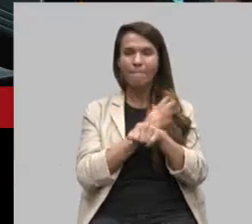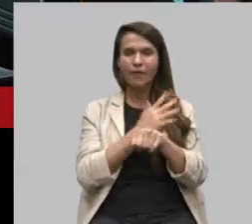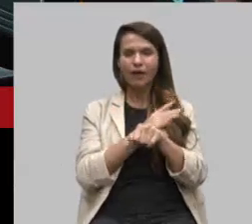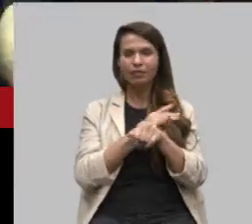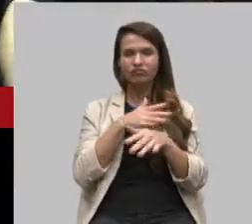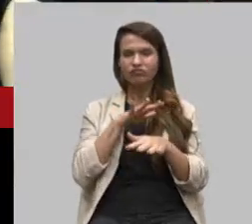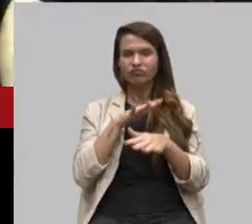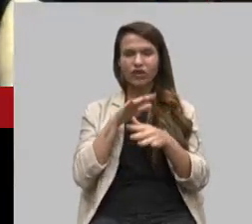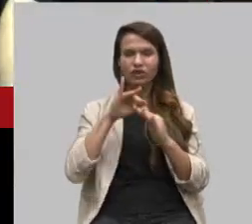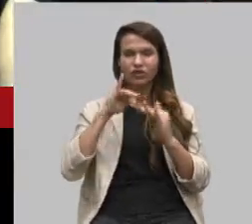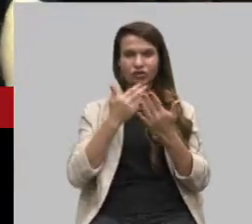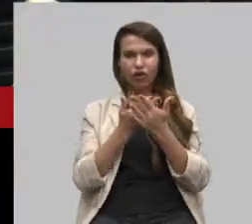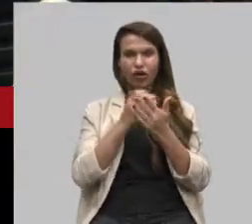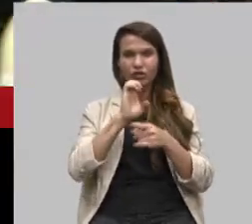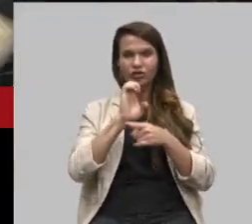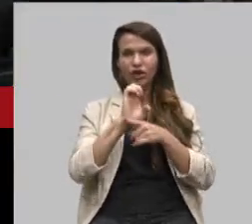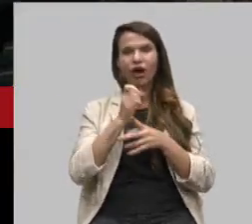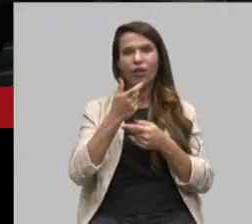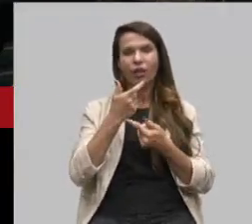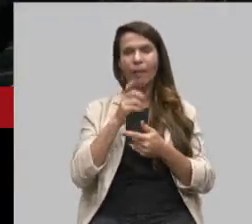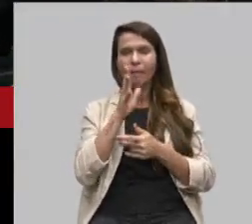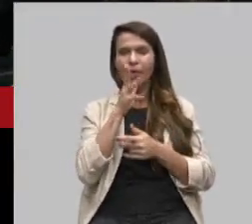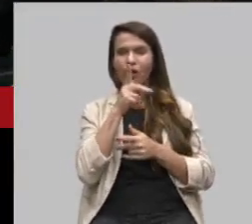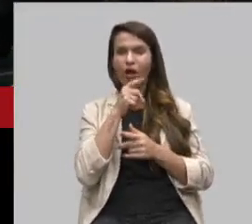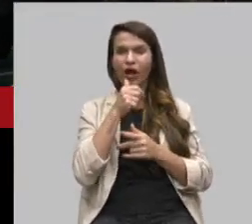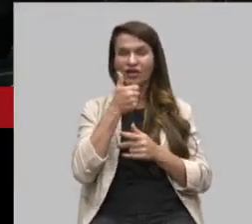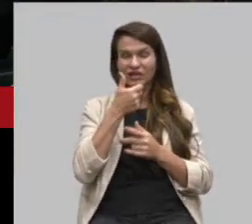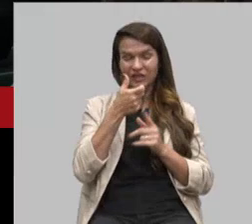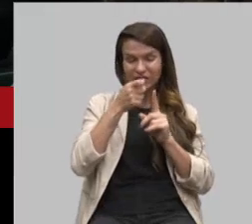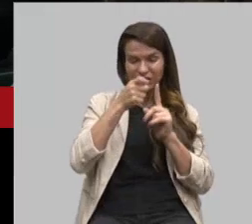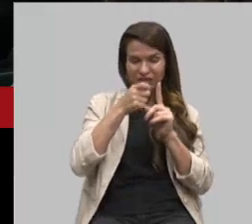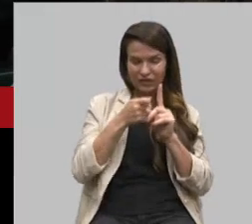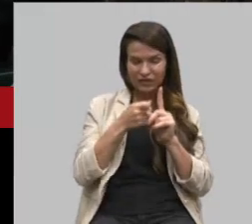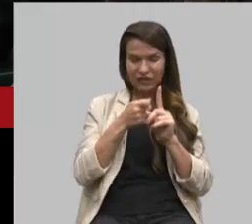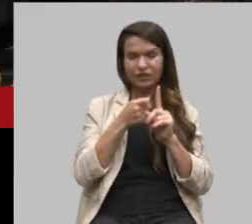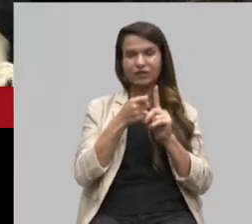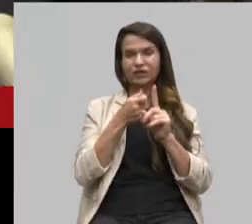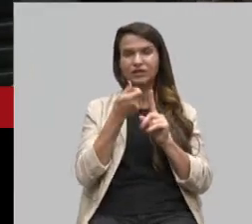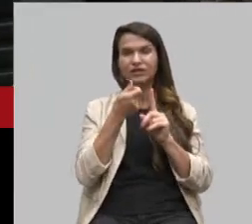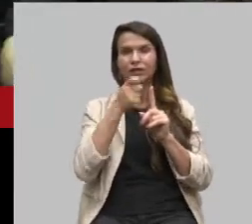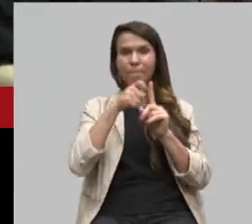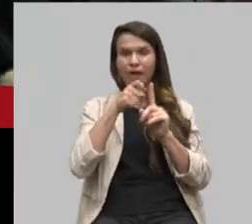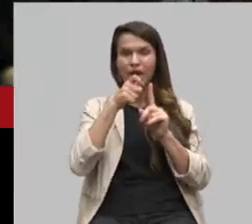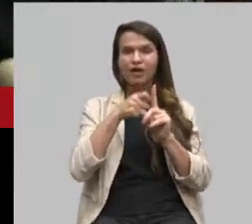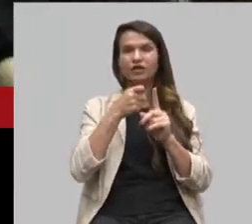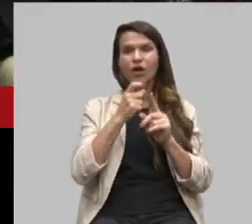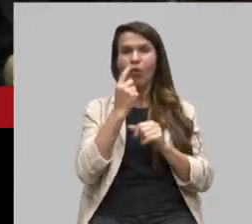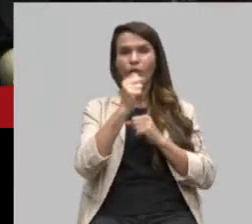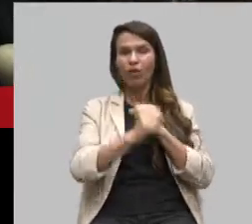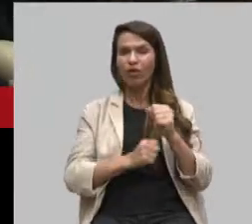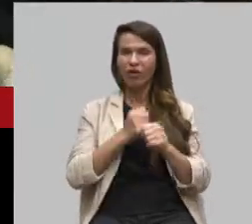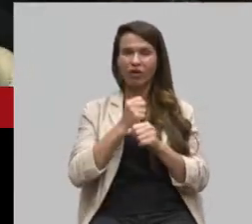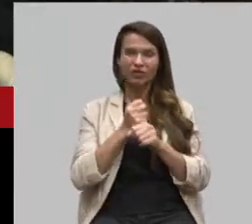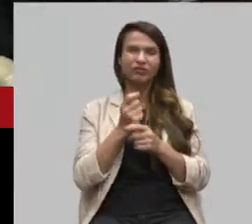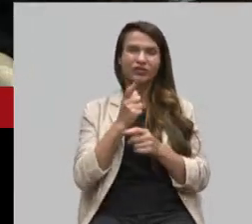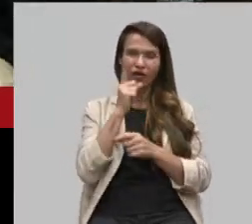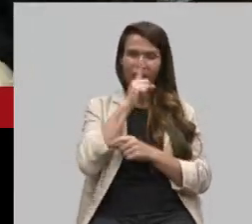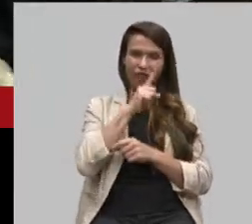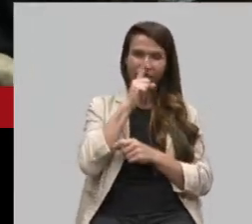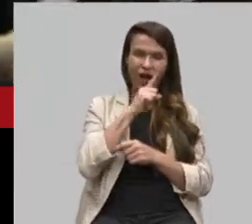escolas estaduais demoram de 6 meses a 10 anos fazendo assim com que ela seja totalmente ineficiente incluindo nessa